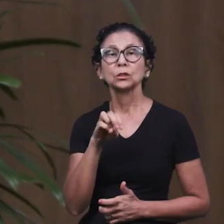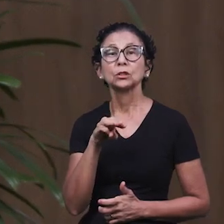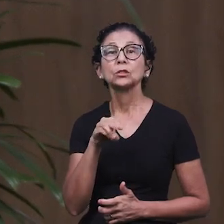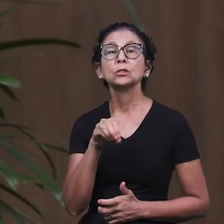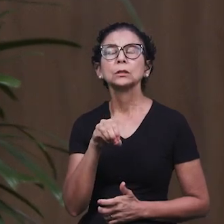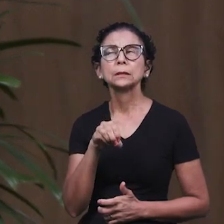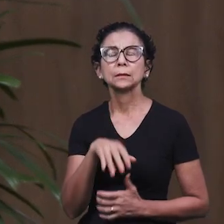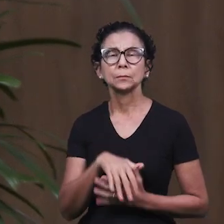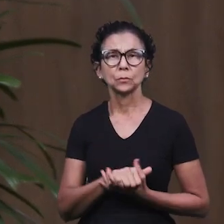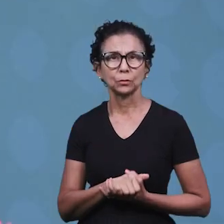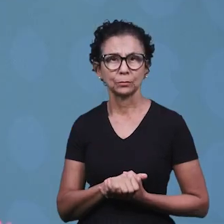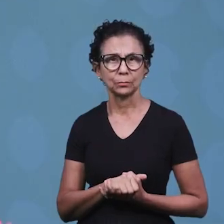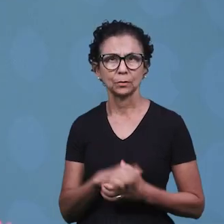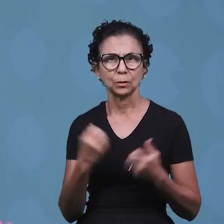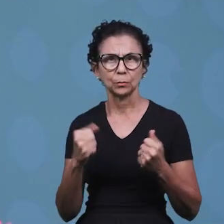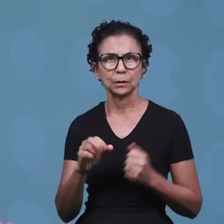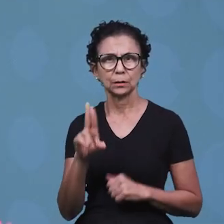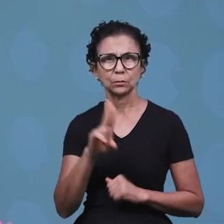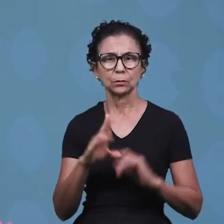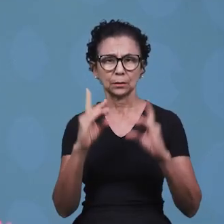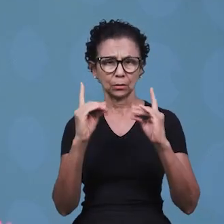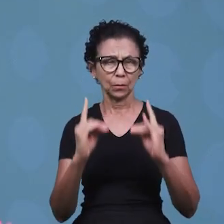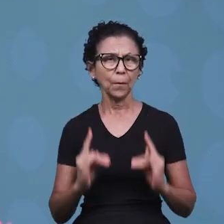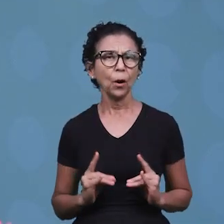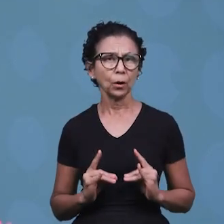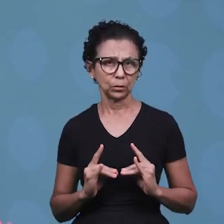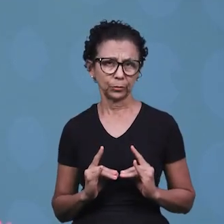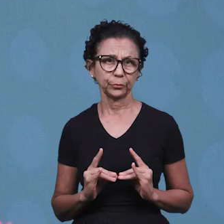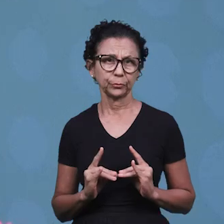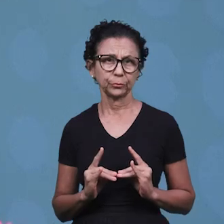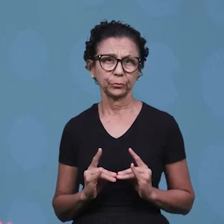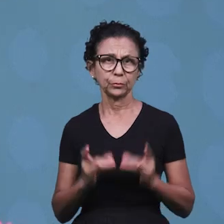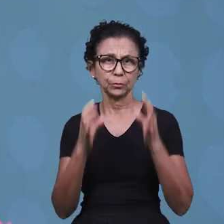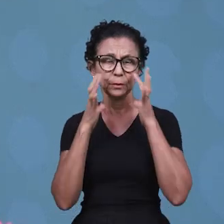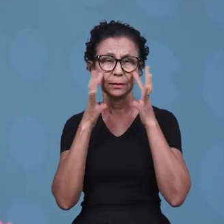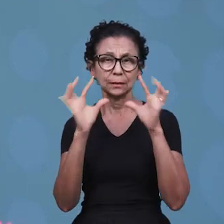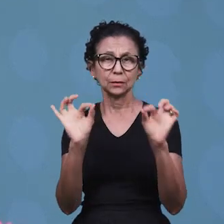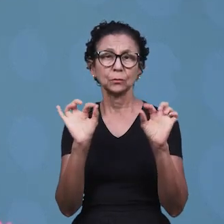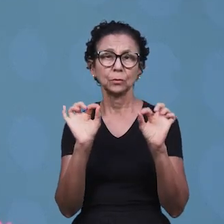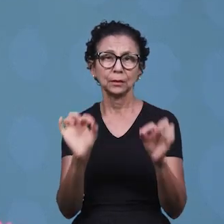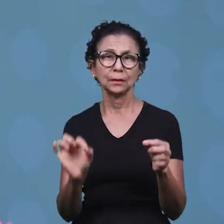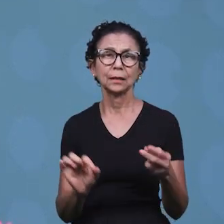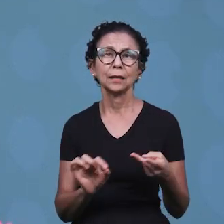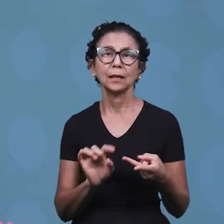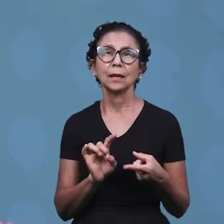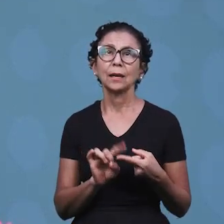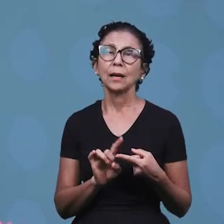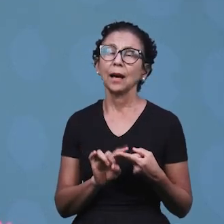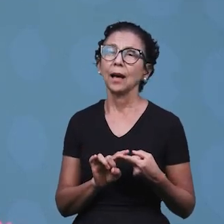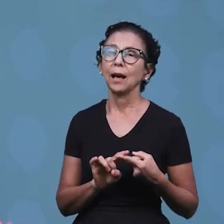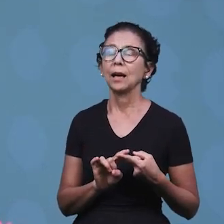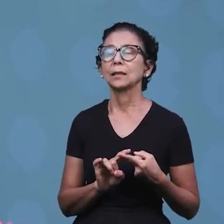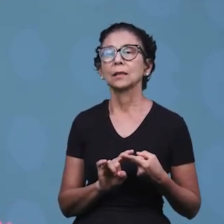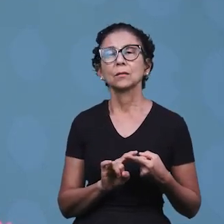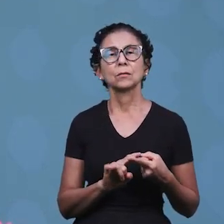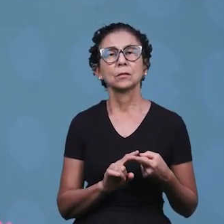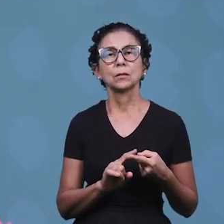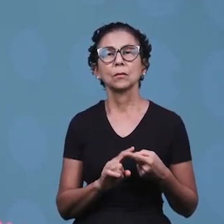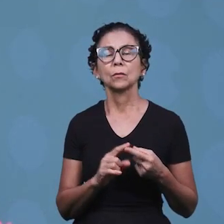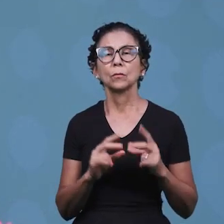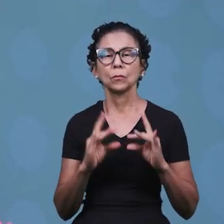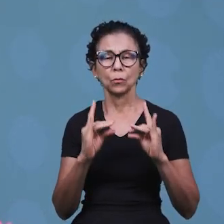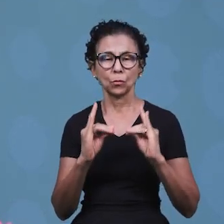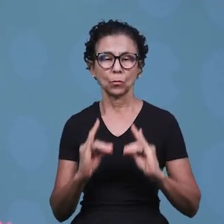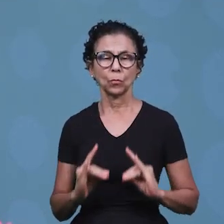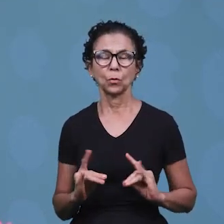ficar atenta? Quando a gente fala de hipotireoidismo, a gente está falando de hormônios da tireoide, né? É